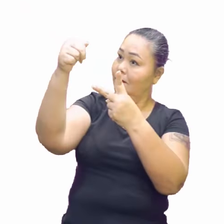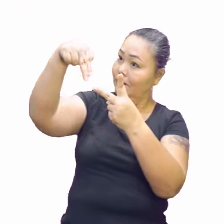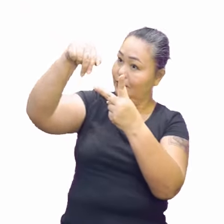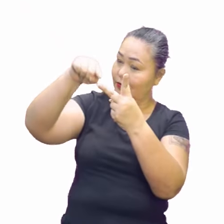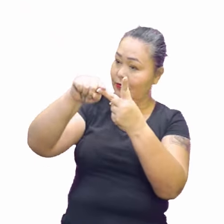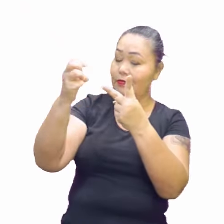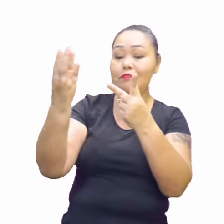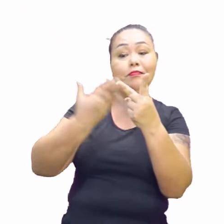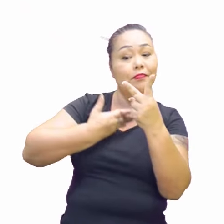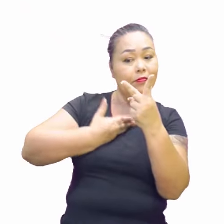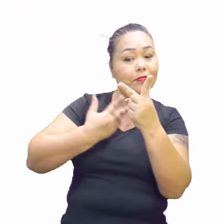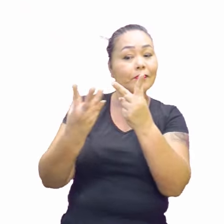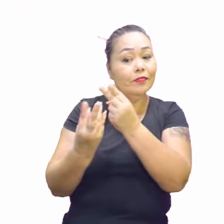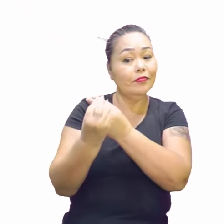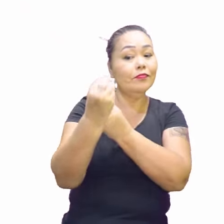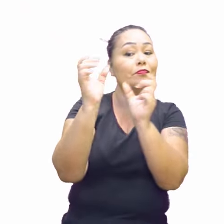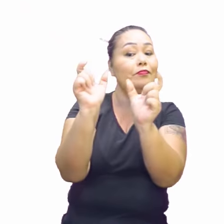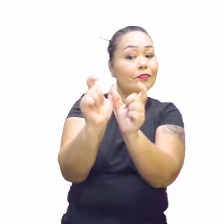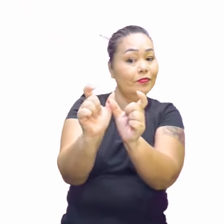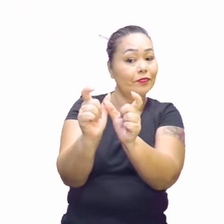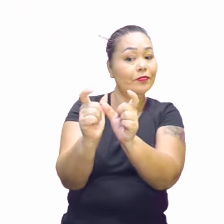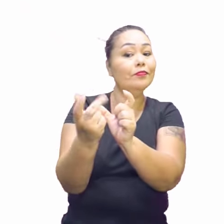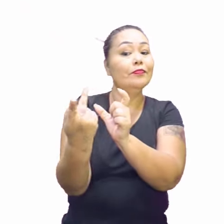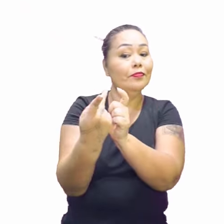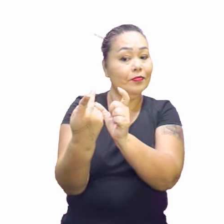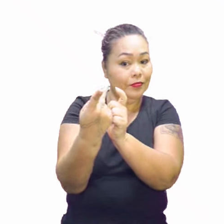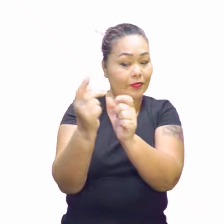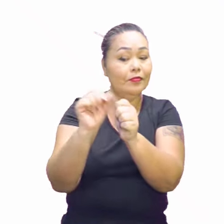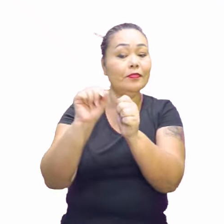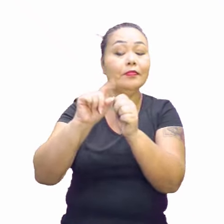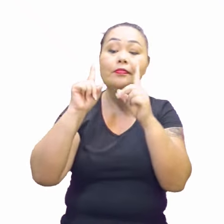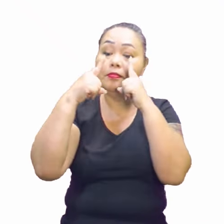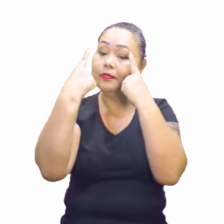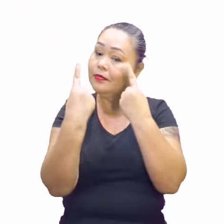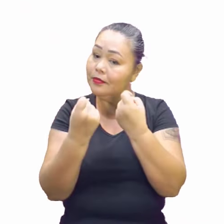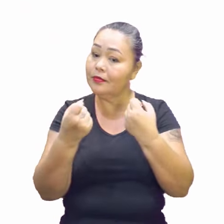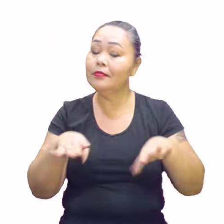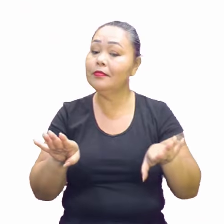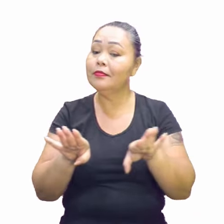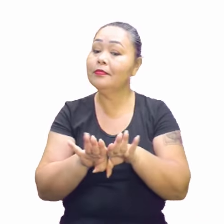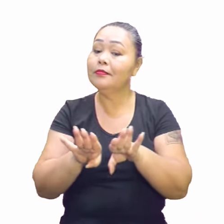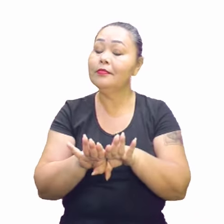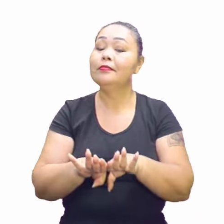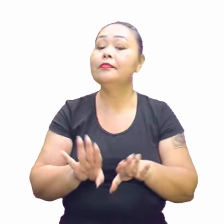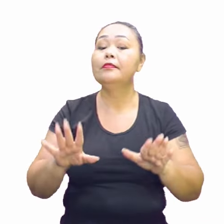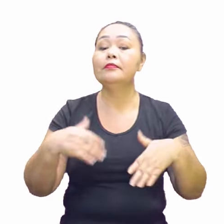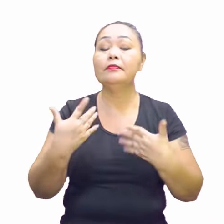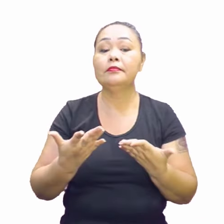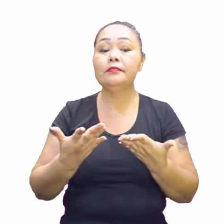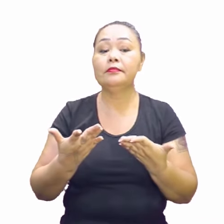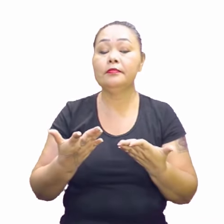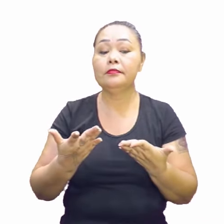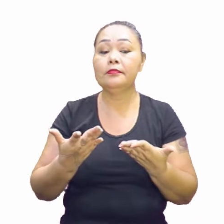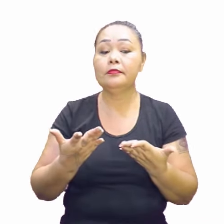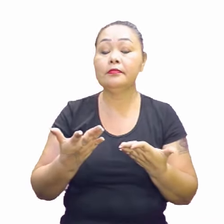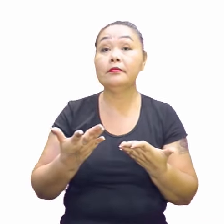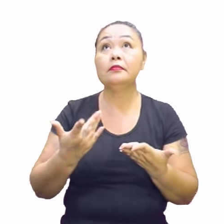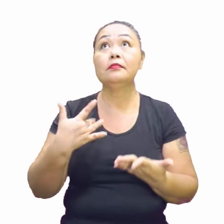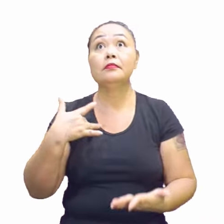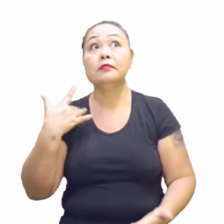sujeito composto. Tá certo? E aí, é interessante também colocar para vocês a questão